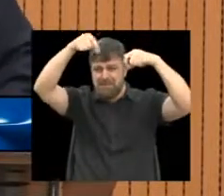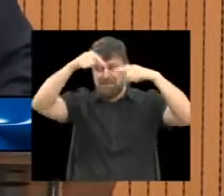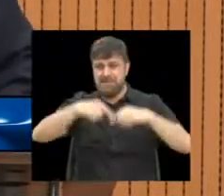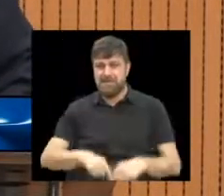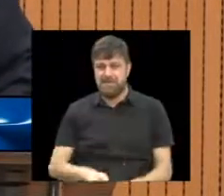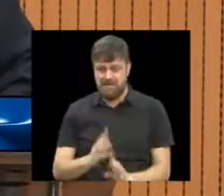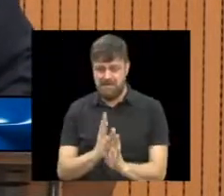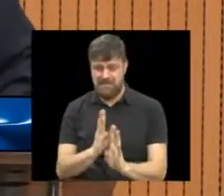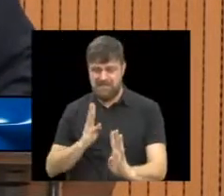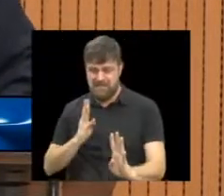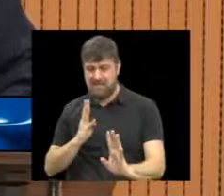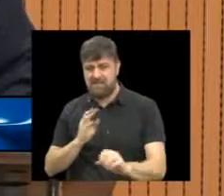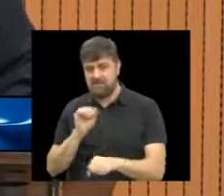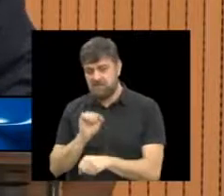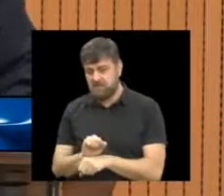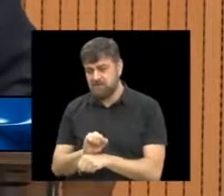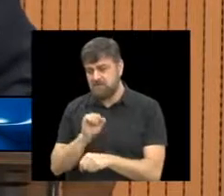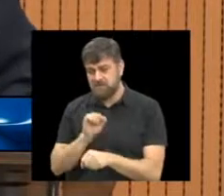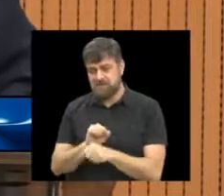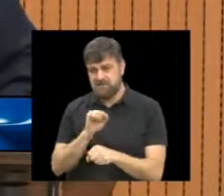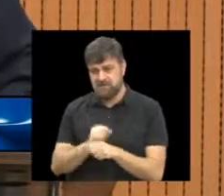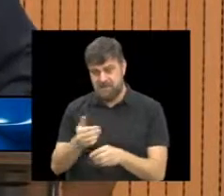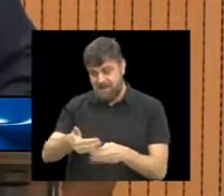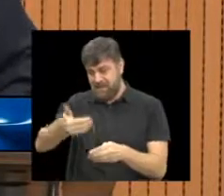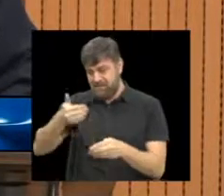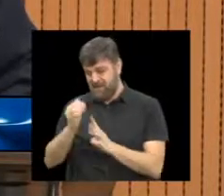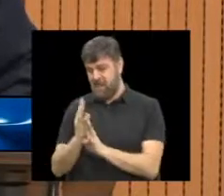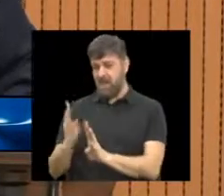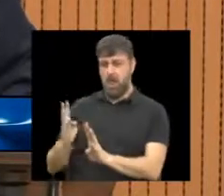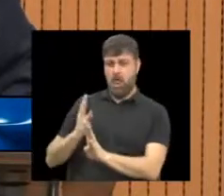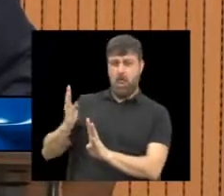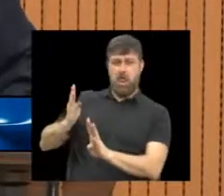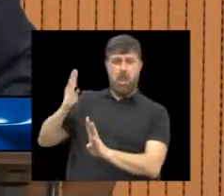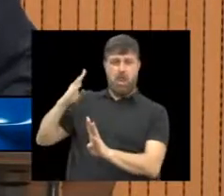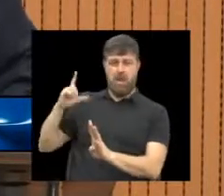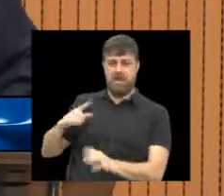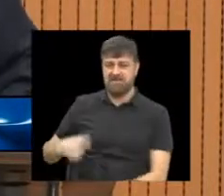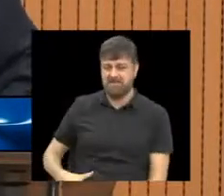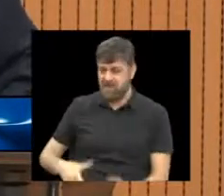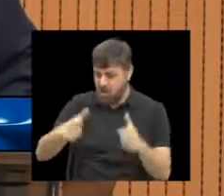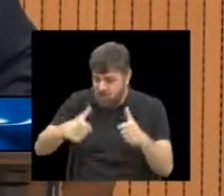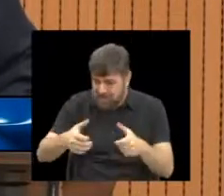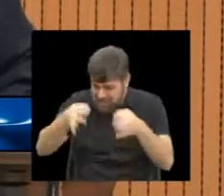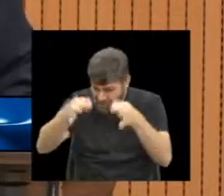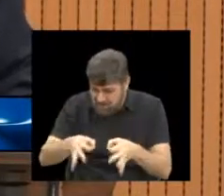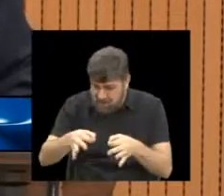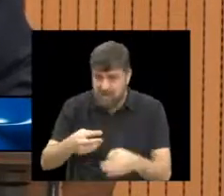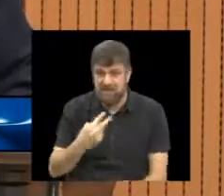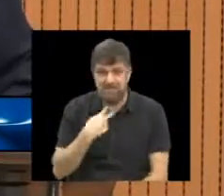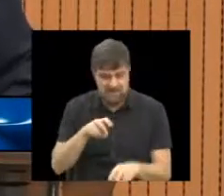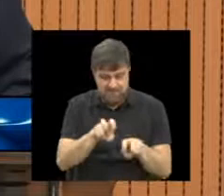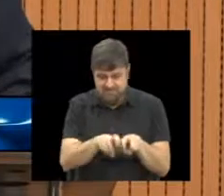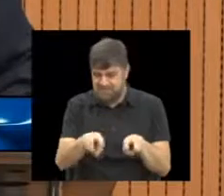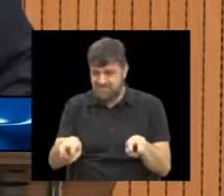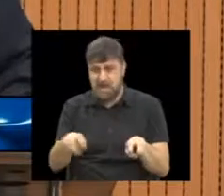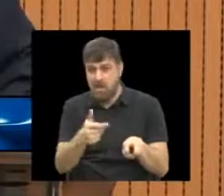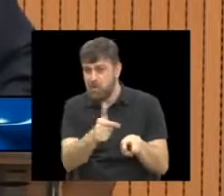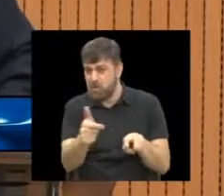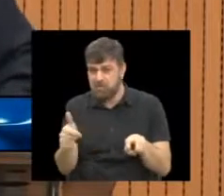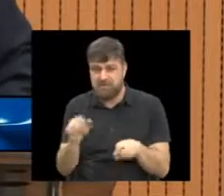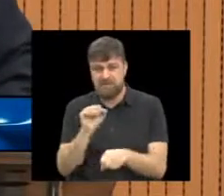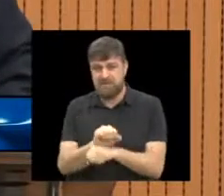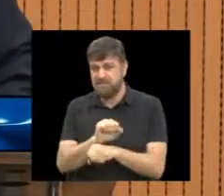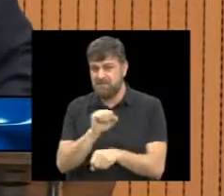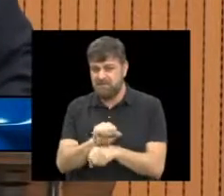esperando atendimento, do lado de fora. Não há local adequado para entrar, sentar e